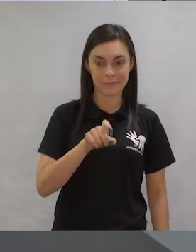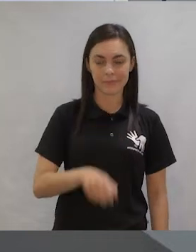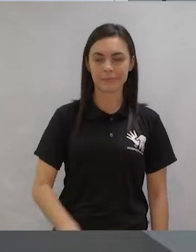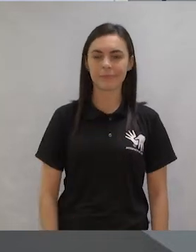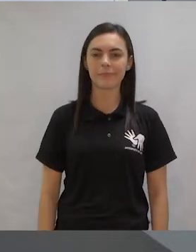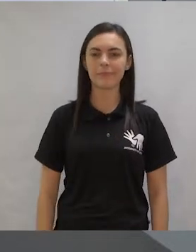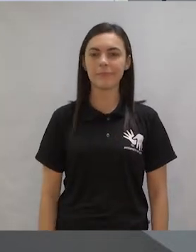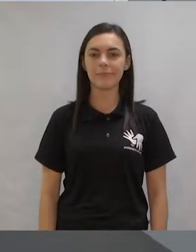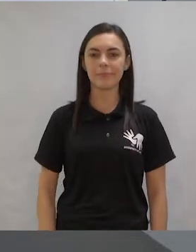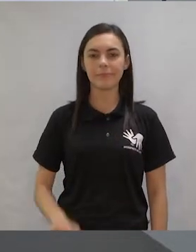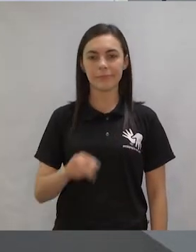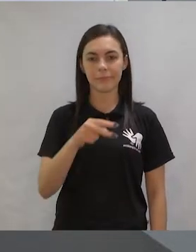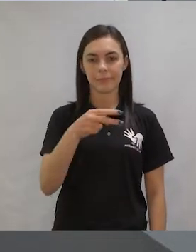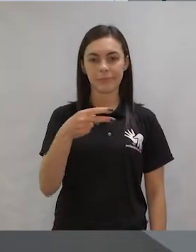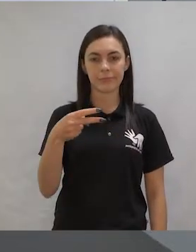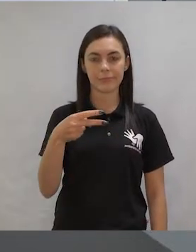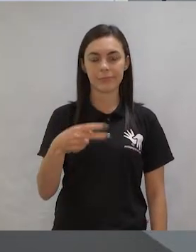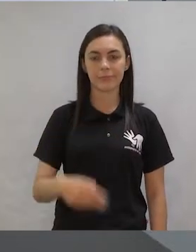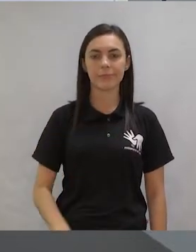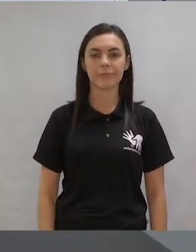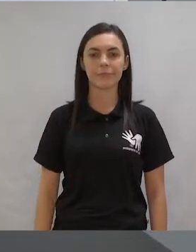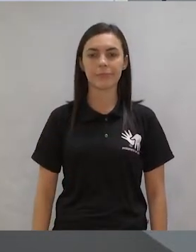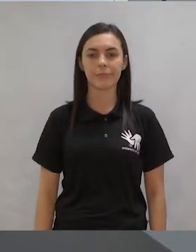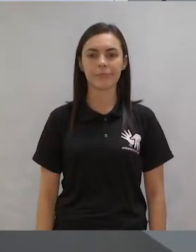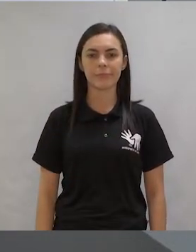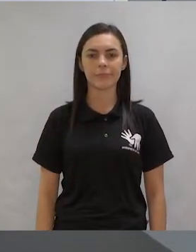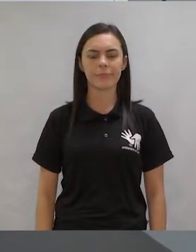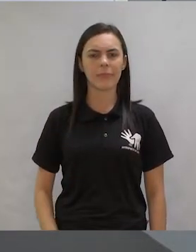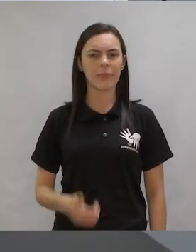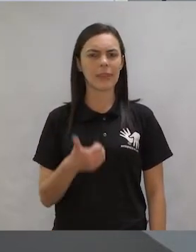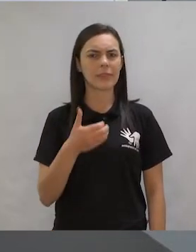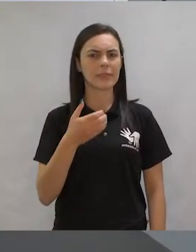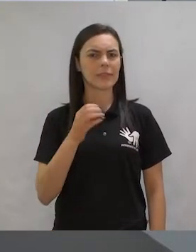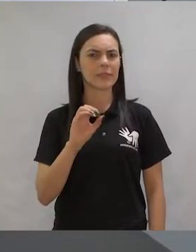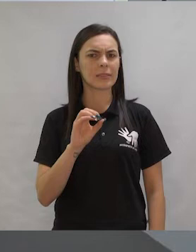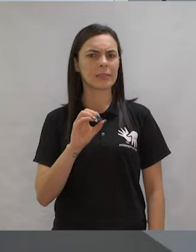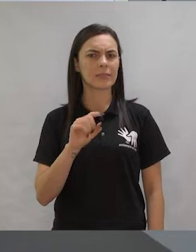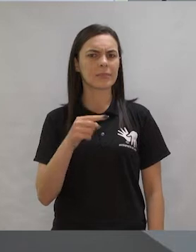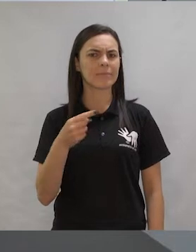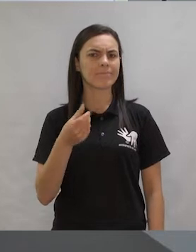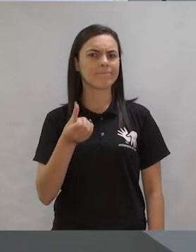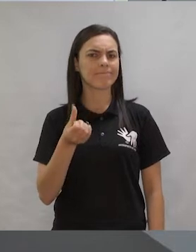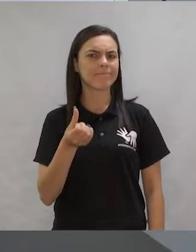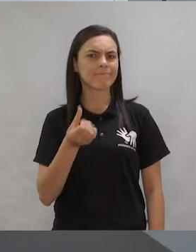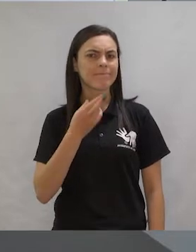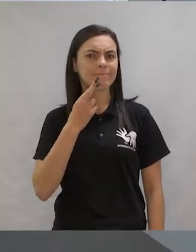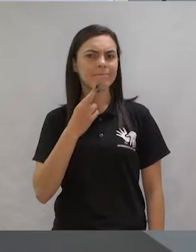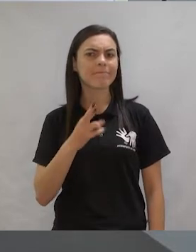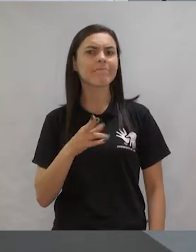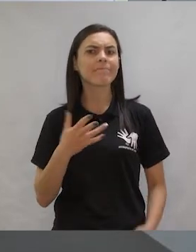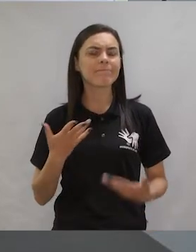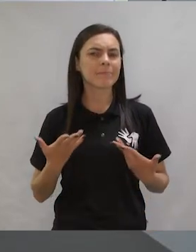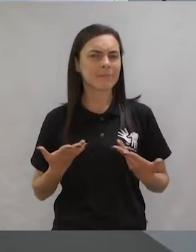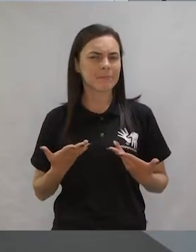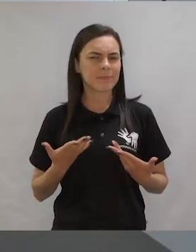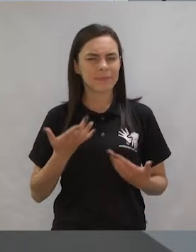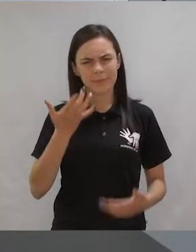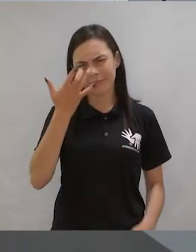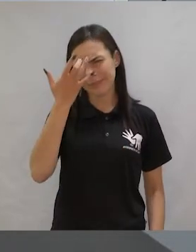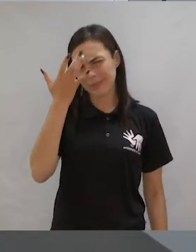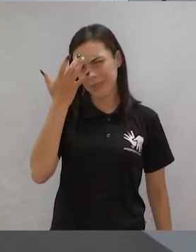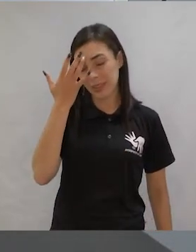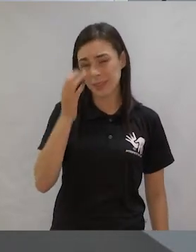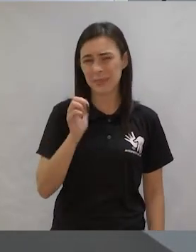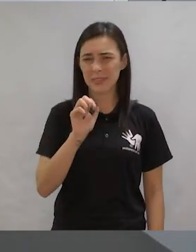x é igual... Quanto que é 10 menos 6? Tá